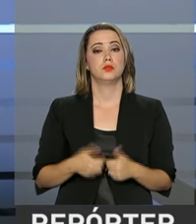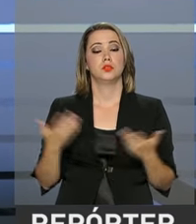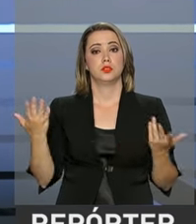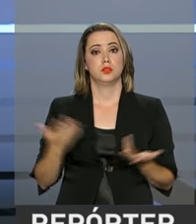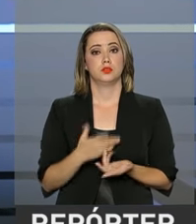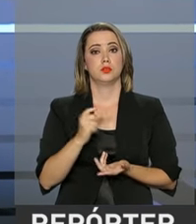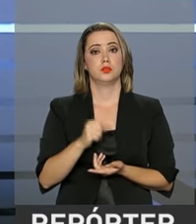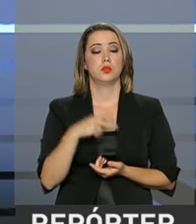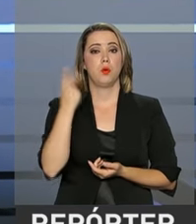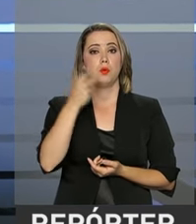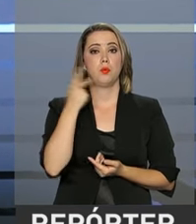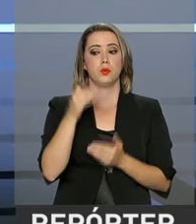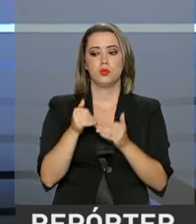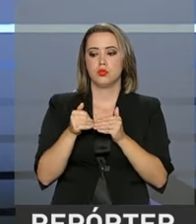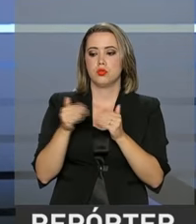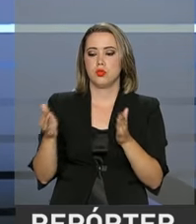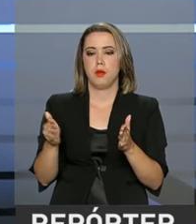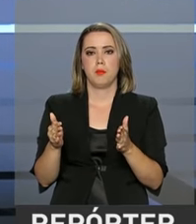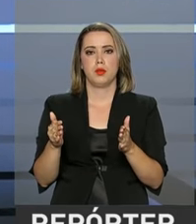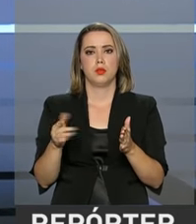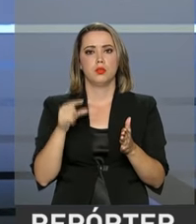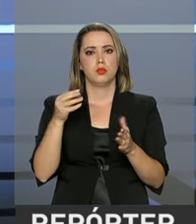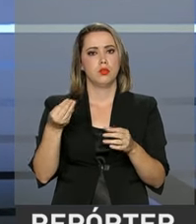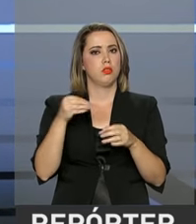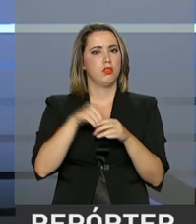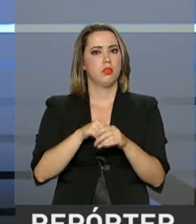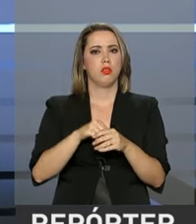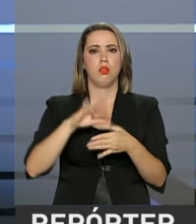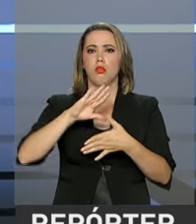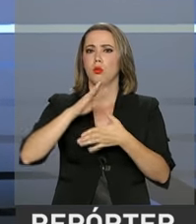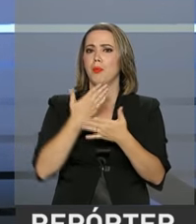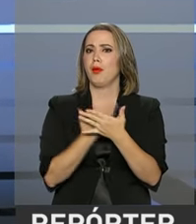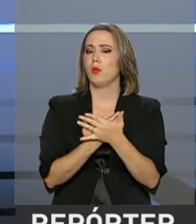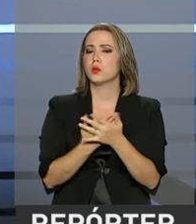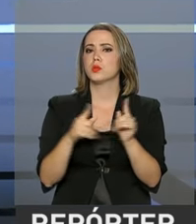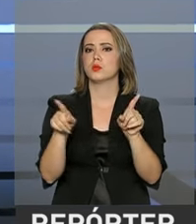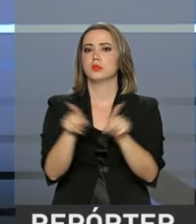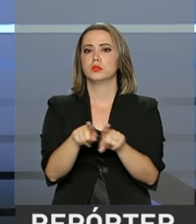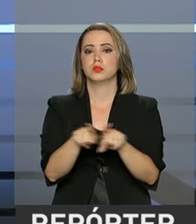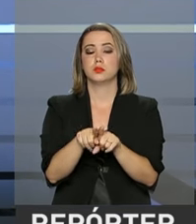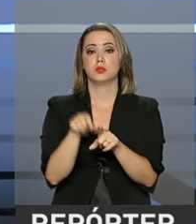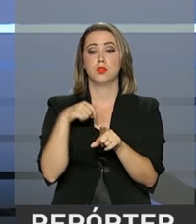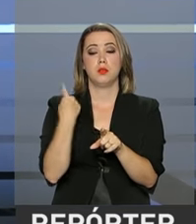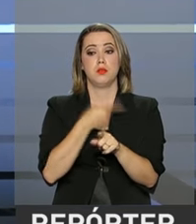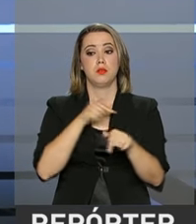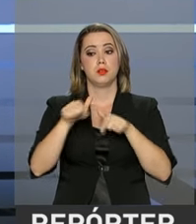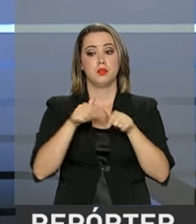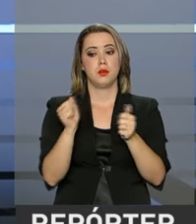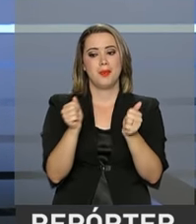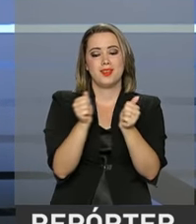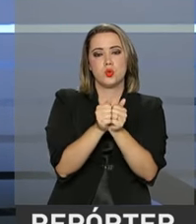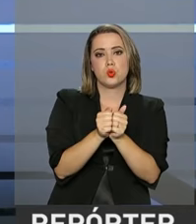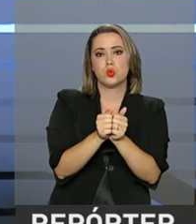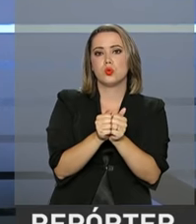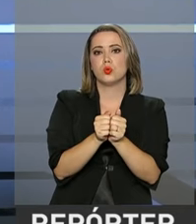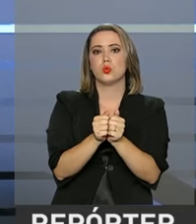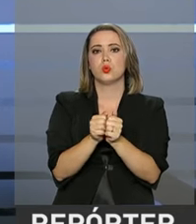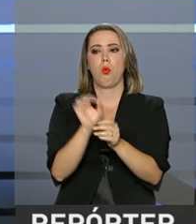a abertura do sul mas com mais trabalhando junto